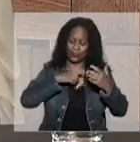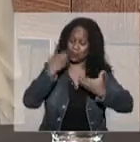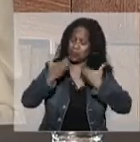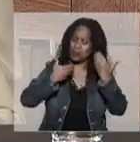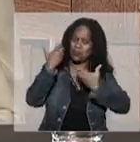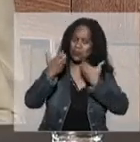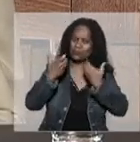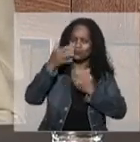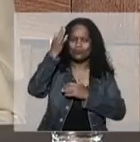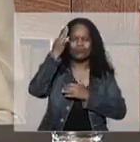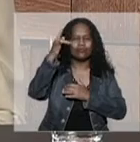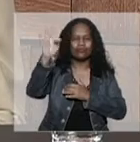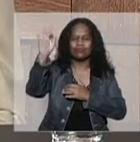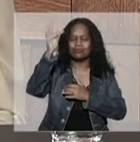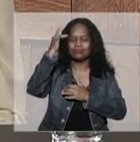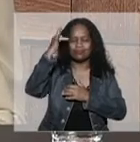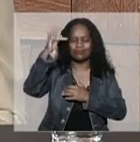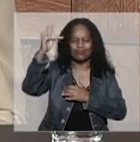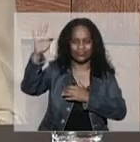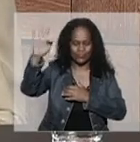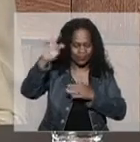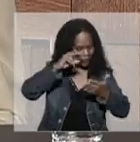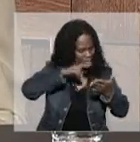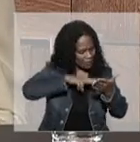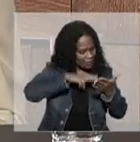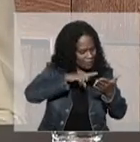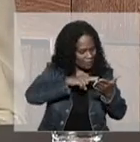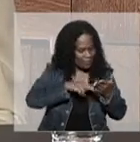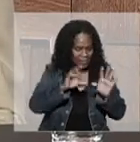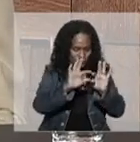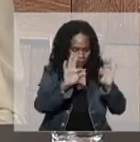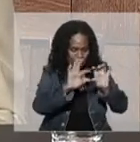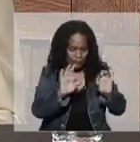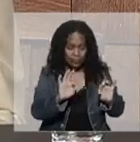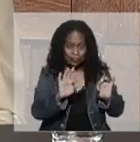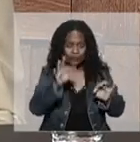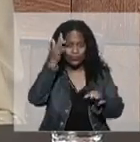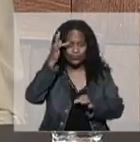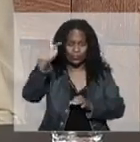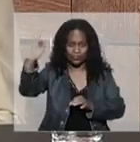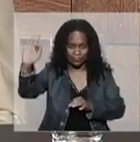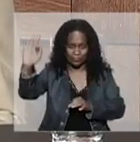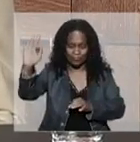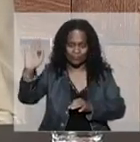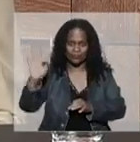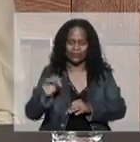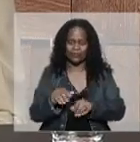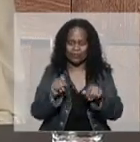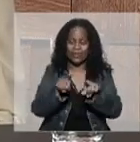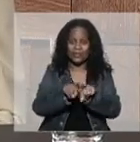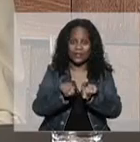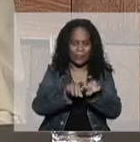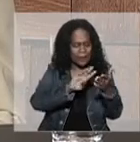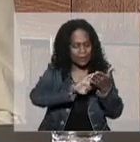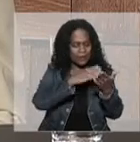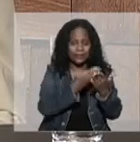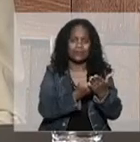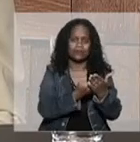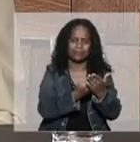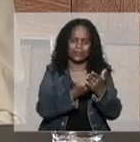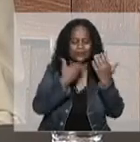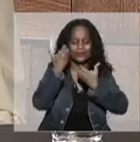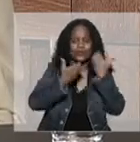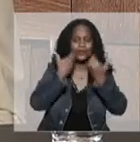música, tinha filosofias, que ele lia trechos de filósofos entre as músicas, fazia traduções de